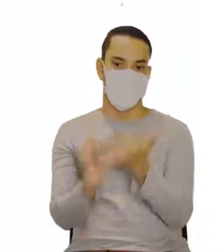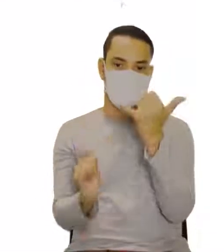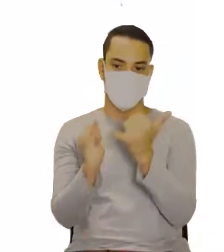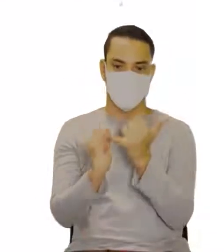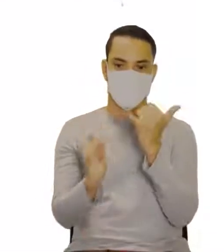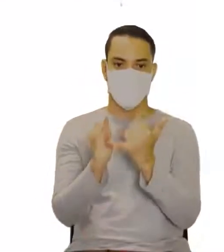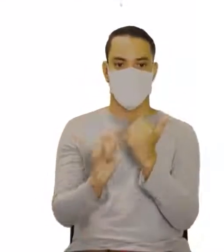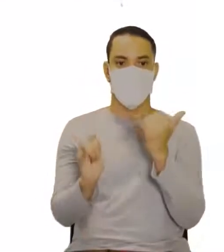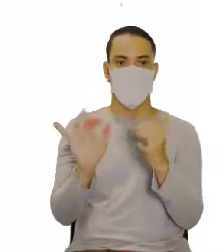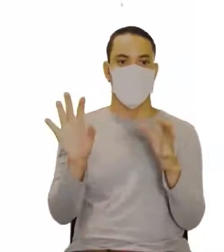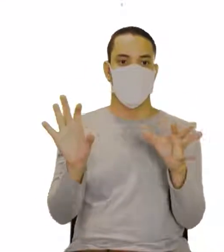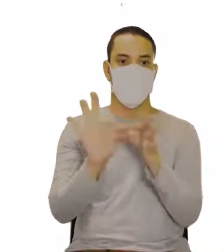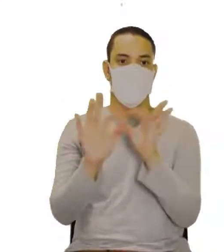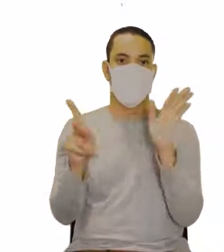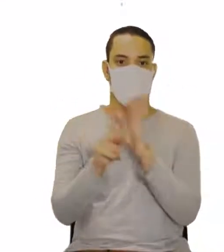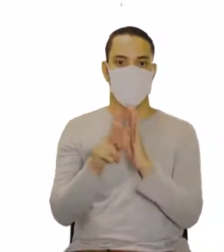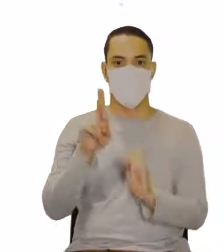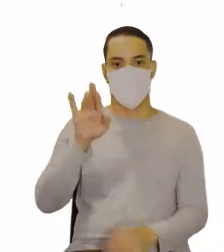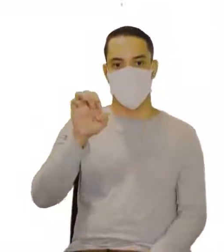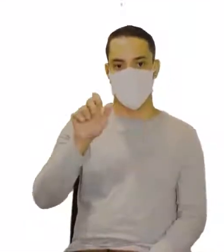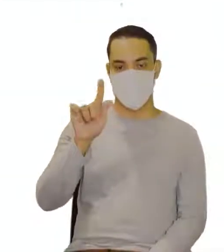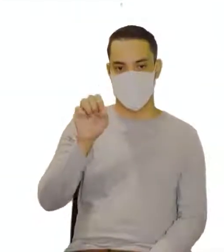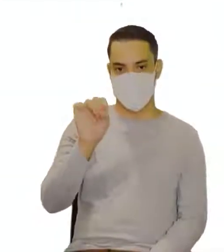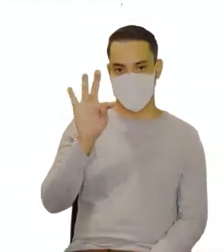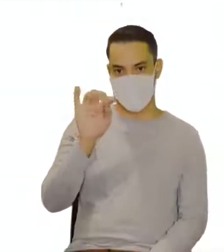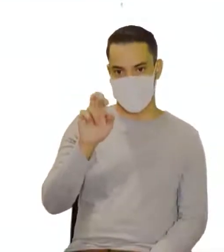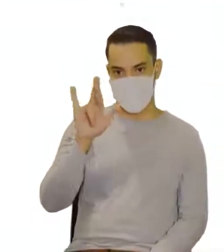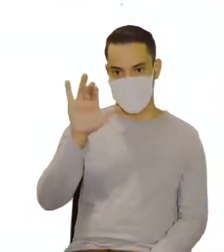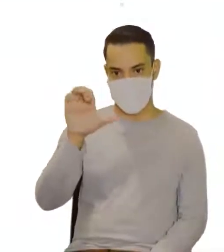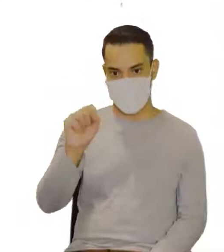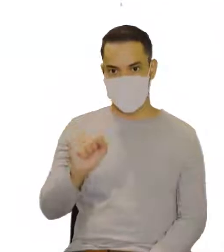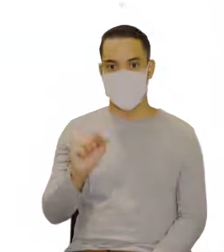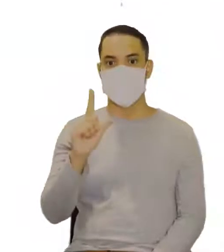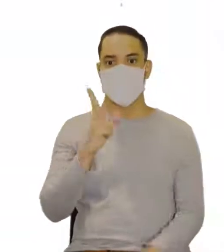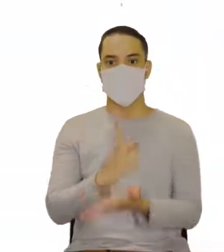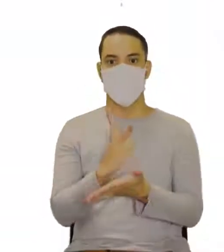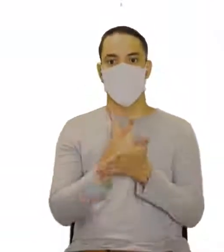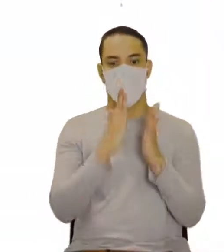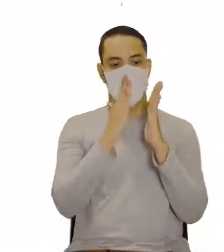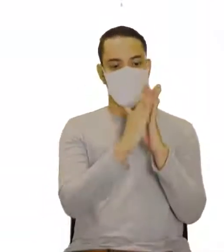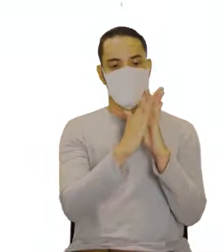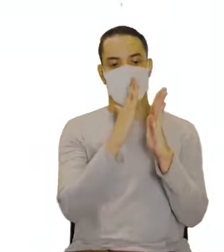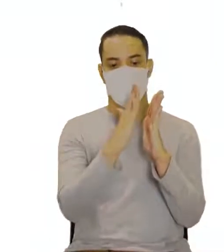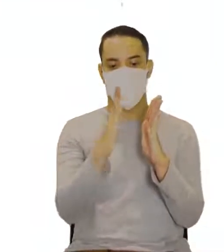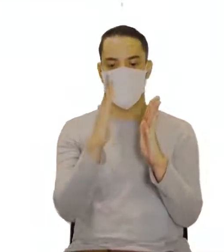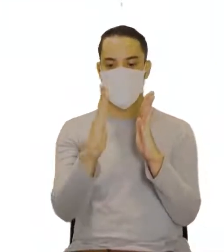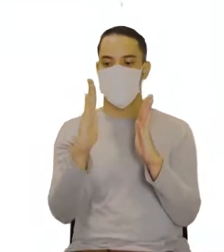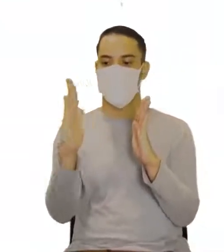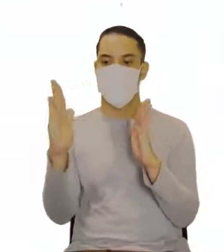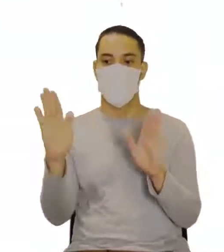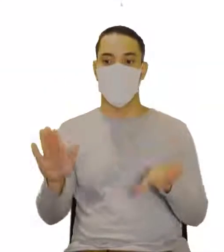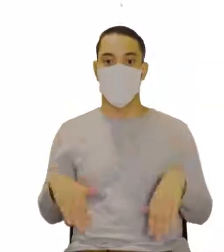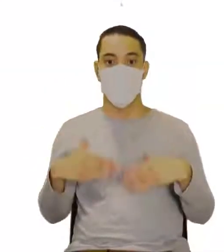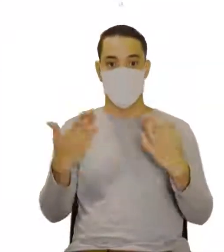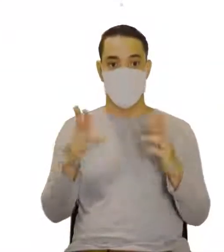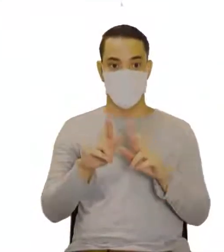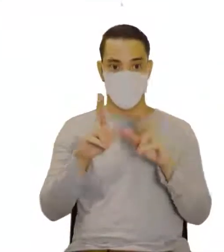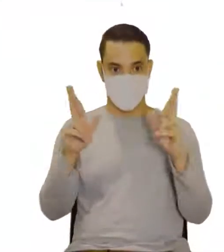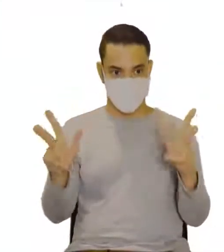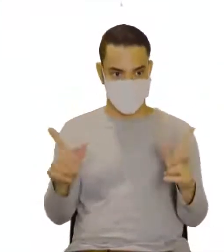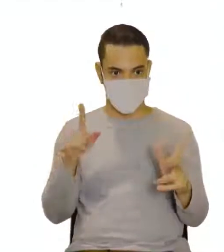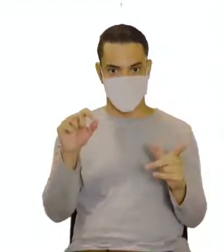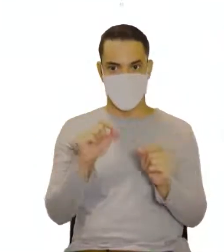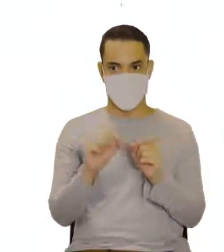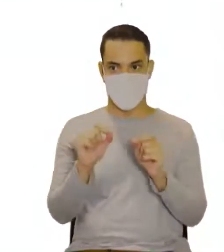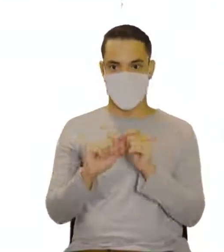com a associação de resistores em série. Você pode ver, ó, um do lado do outro, ok? Qual é a diferença aqui? Que quando você faz